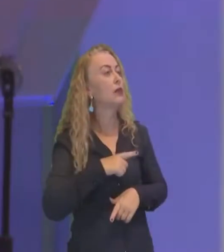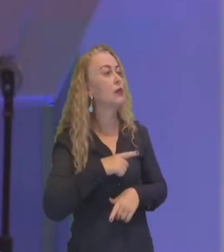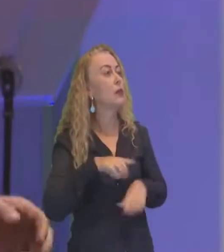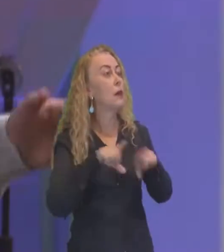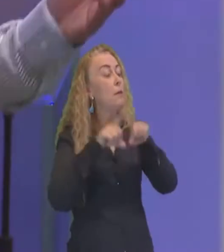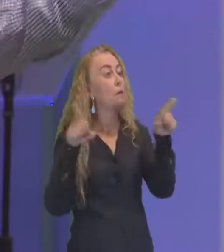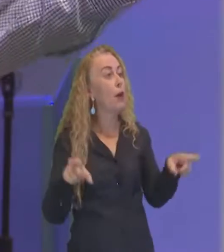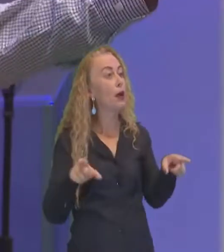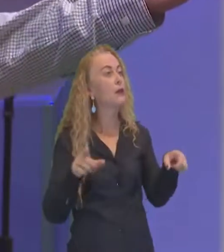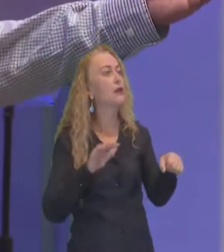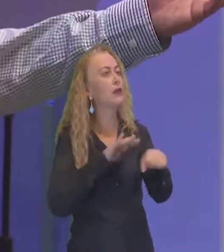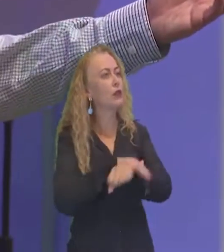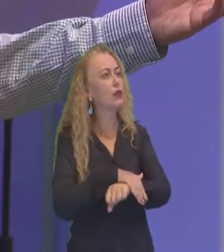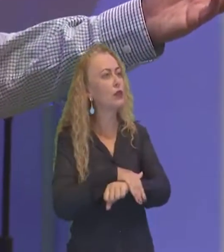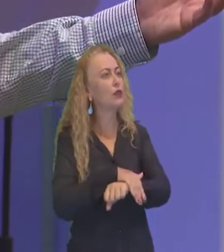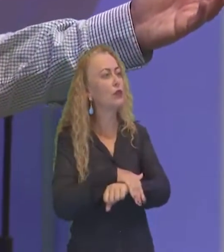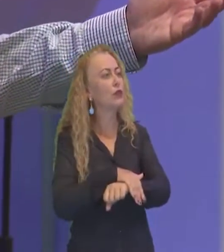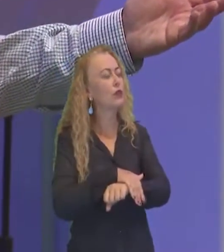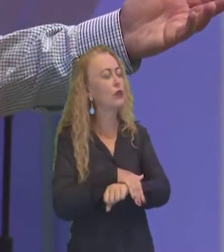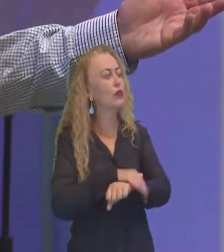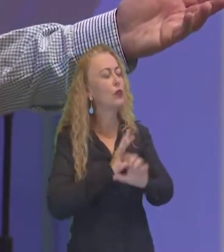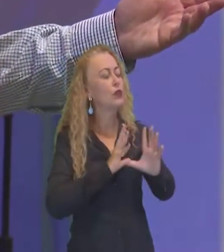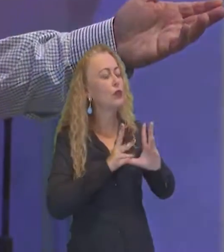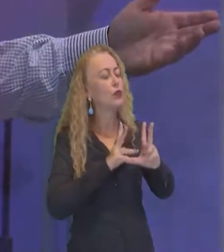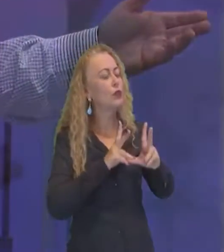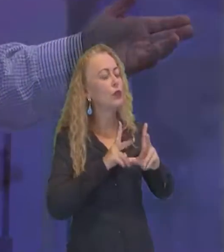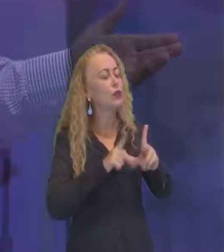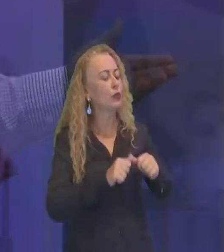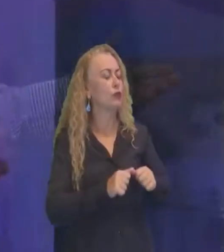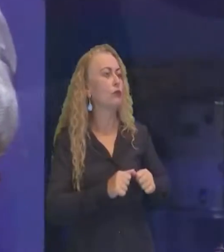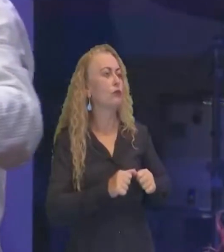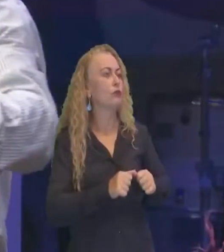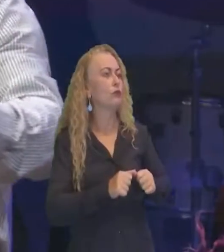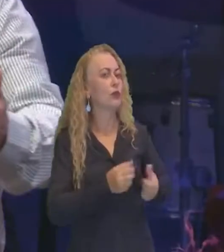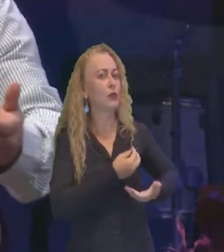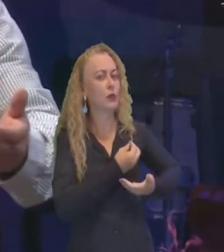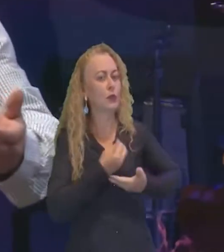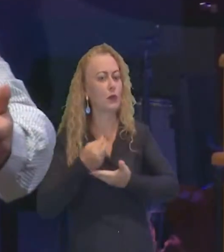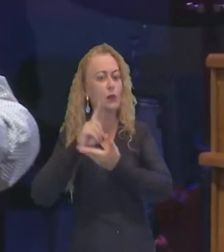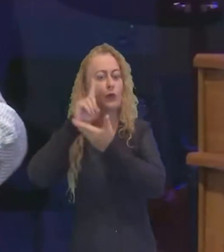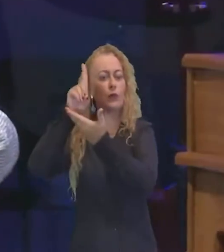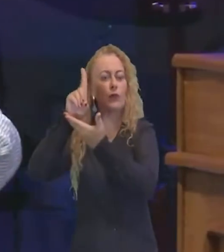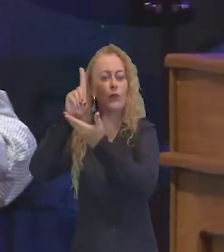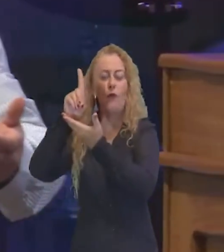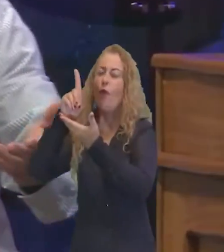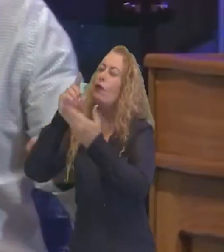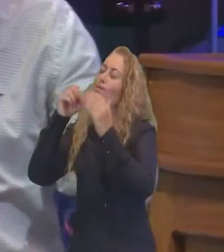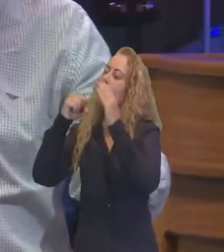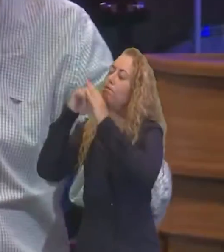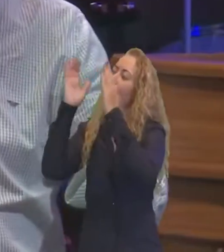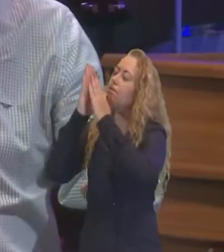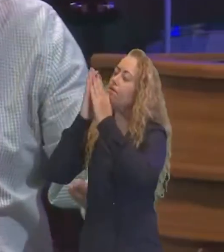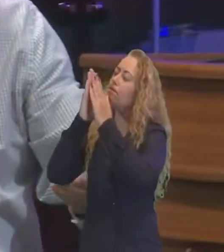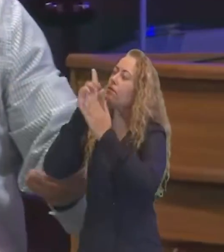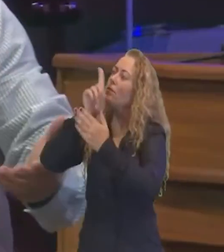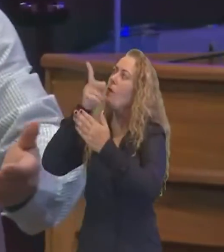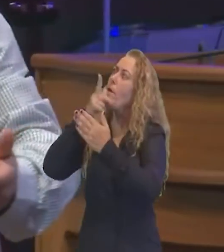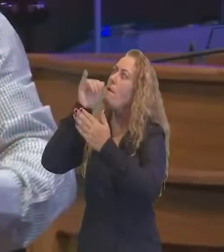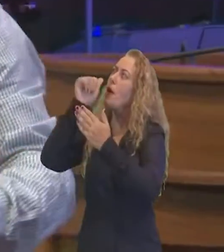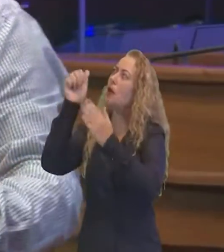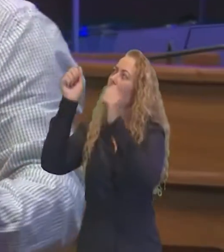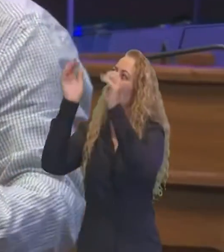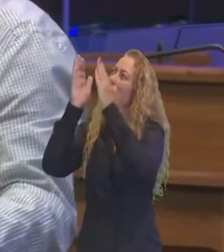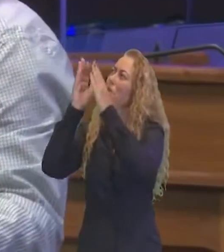noite, você vai entregar nas mãos do Senhor. Você vai dizer: Pai, eu preciso da sua ajuda.